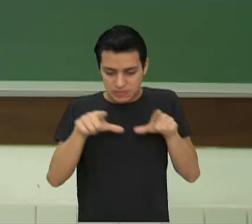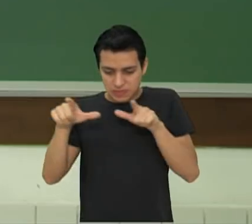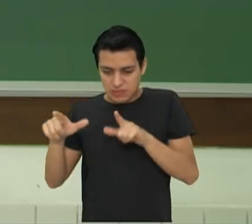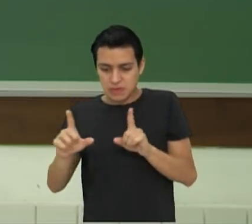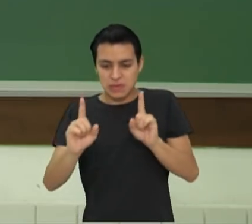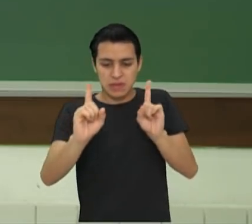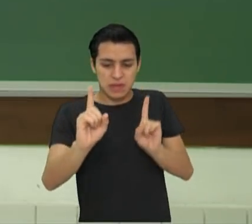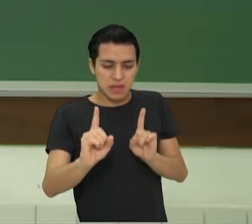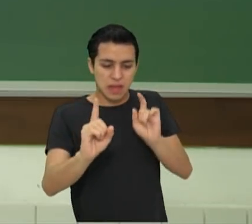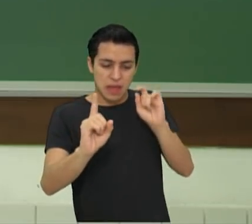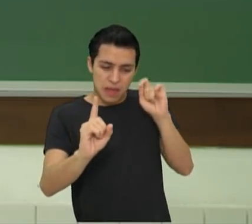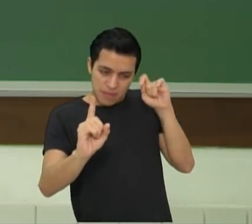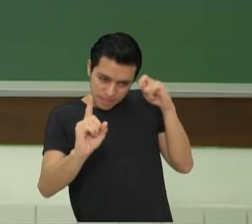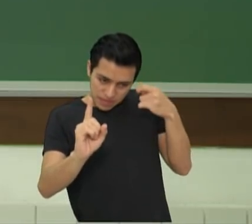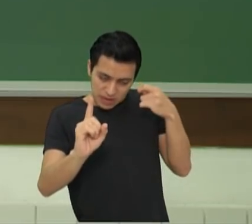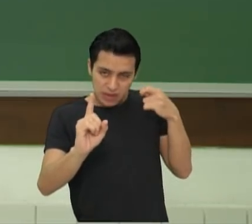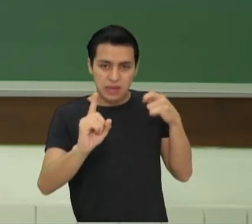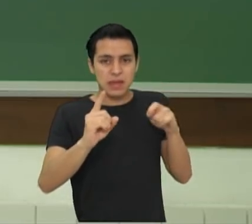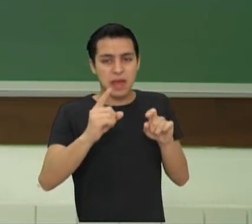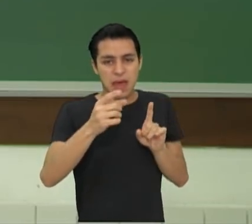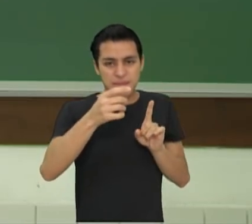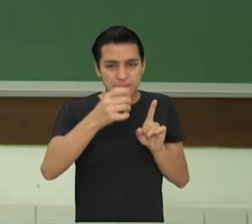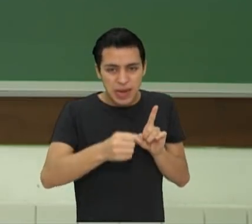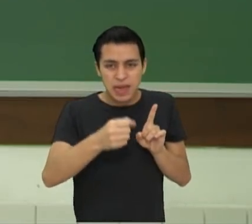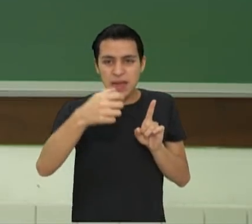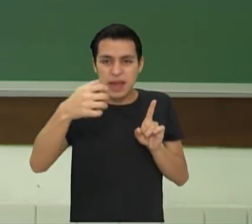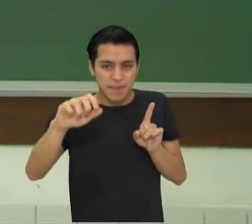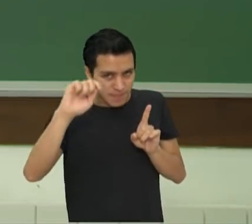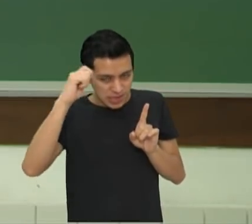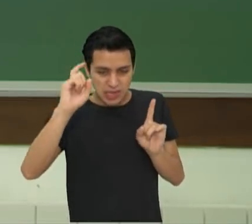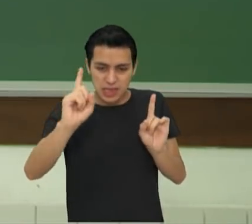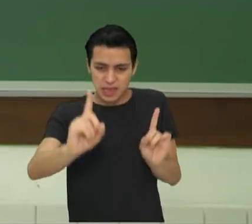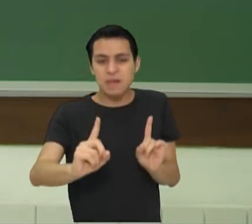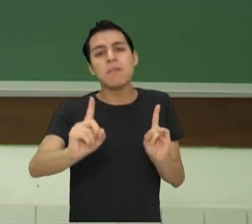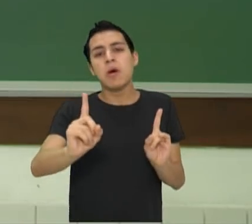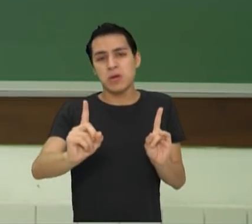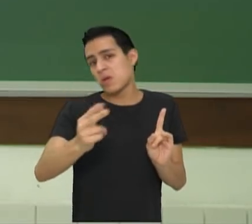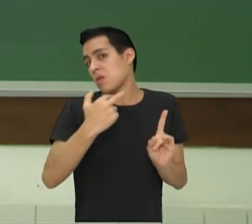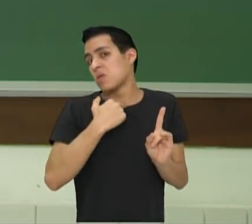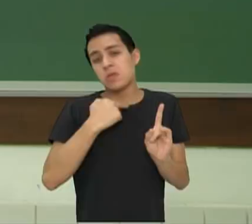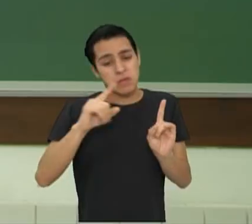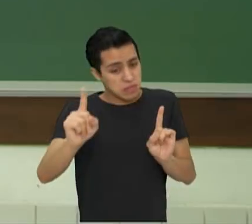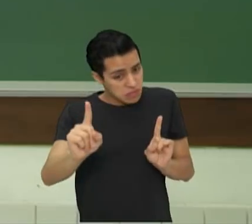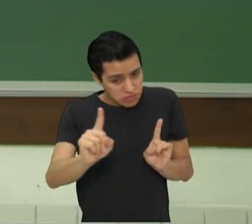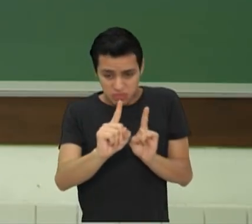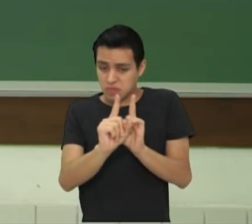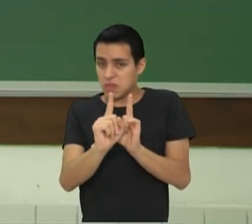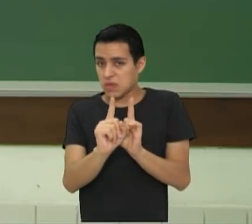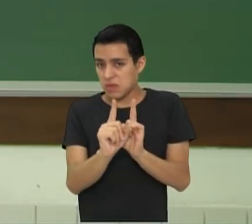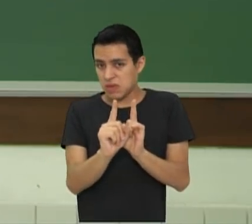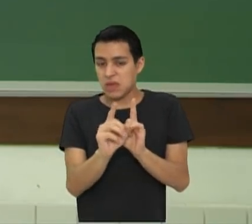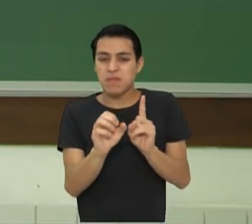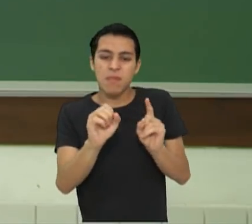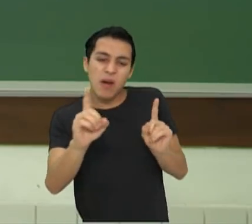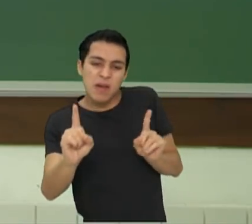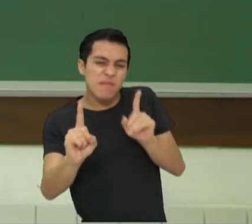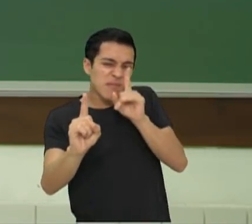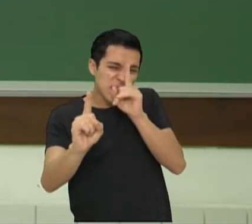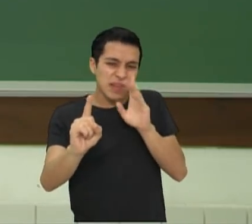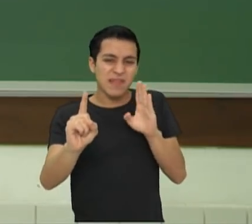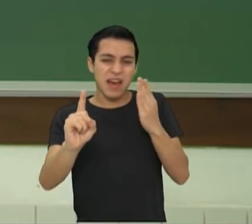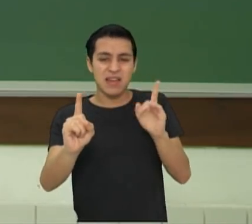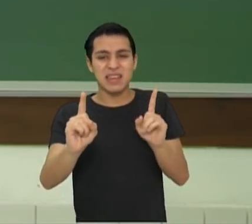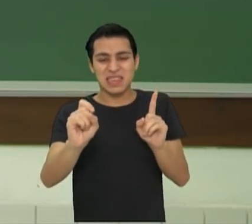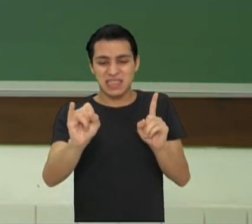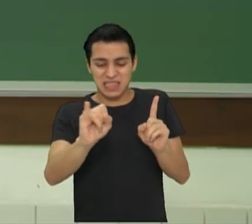uma preta, uma branca e uma casa preta, ele estando nessa sequência, daí ele pode estar como uma ameaça falsa, né? Então, se seu rei